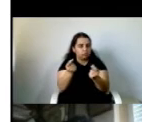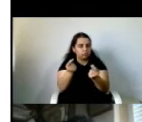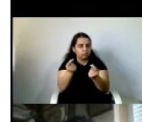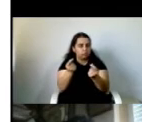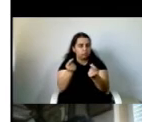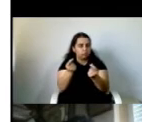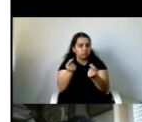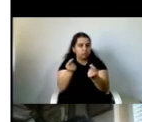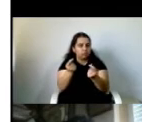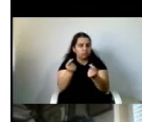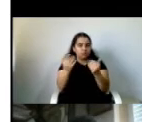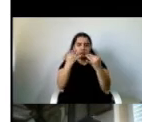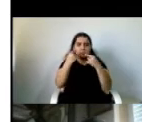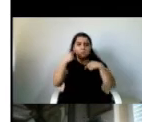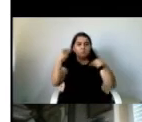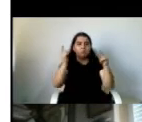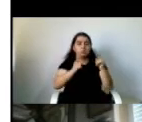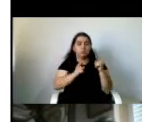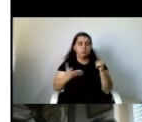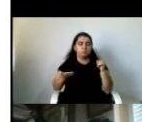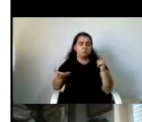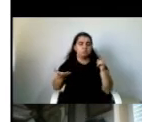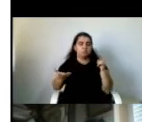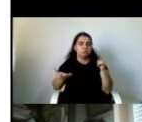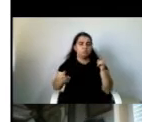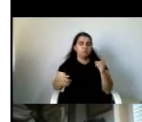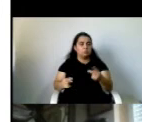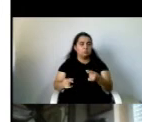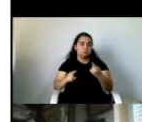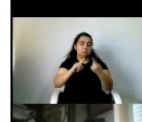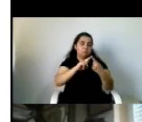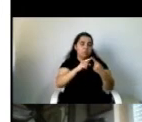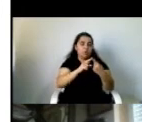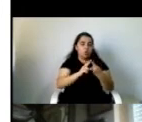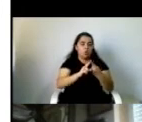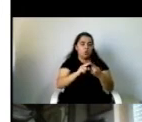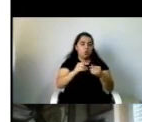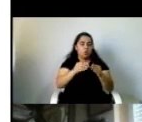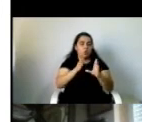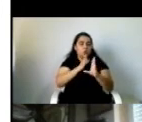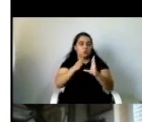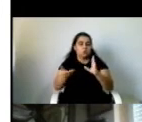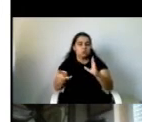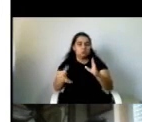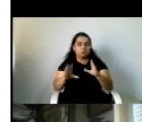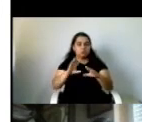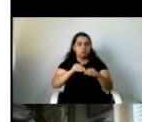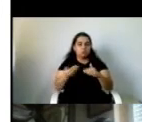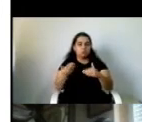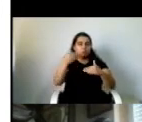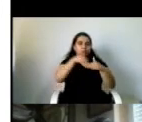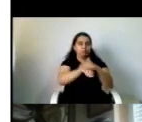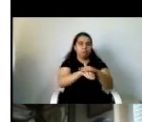muito clara que os processos foram arquivados e, portanto, não aconteceu nada, ficou tudo na